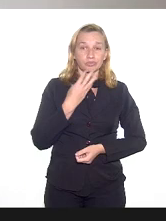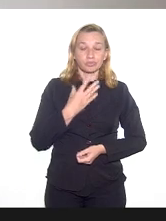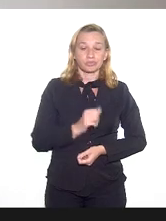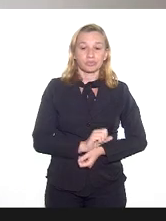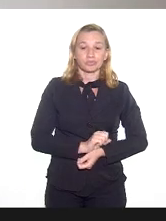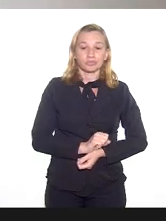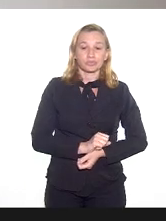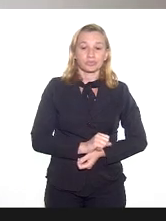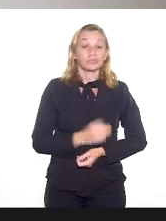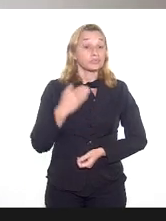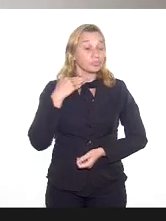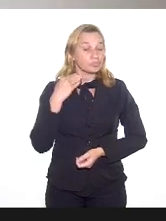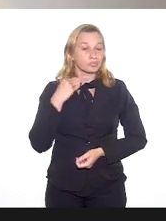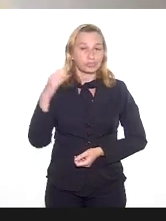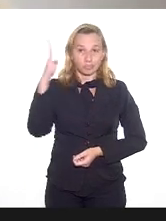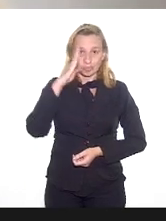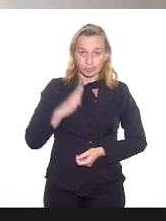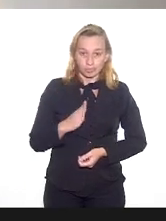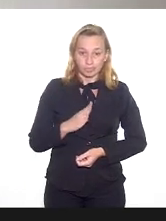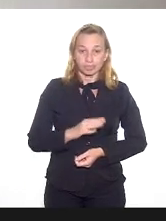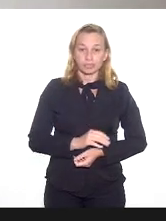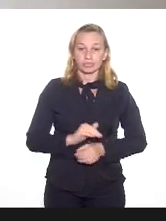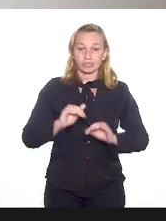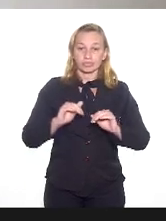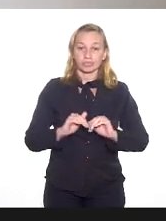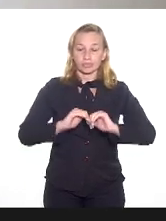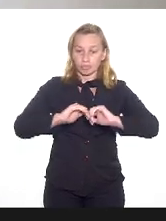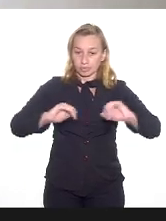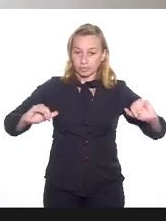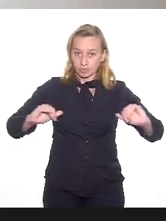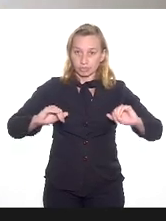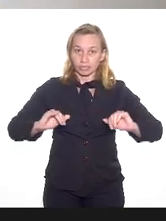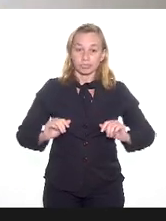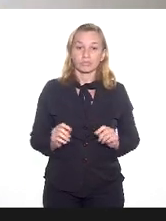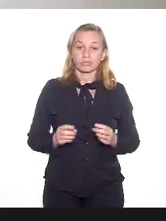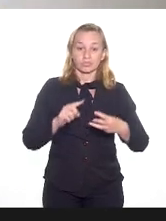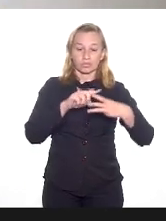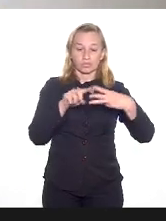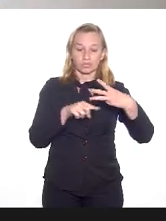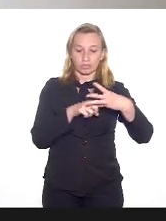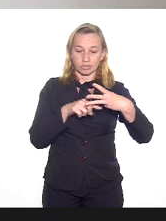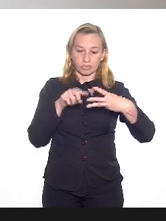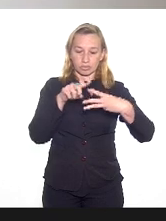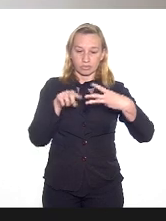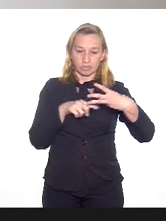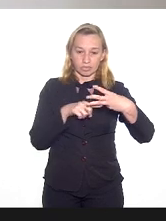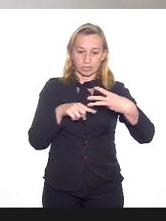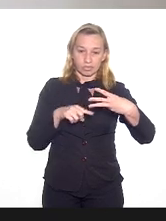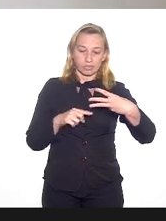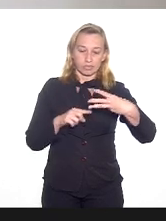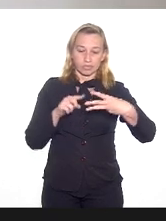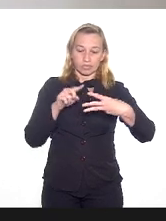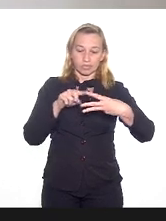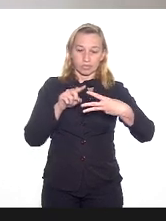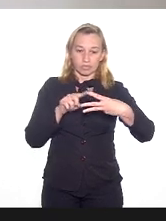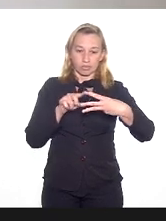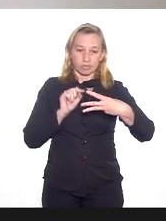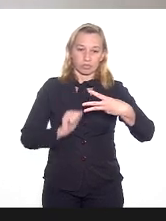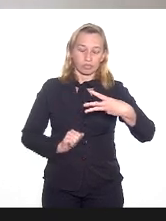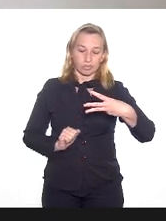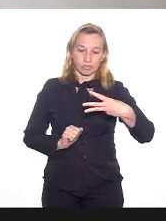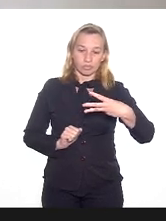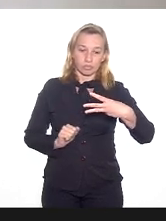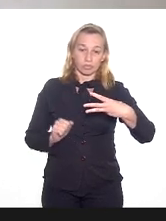o Banco do Brasil, a gente separaria em 3 itens, né? Um dedicado